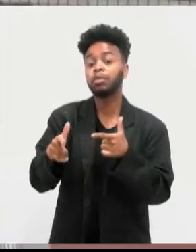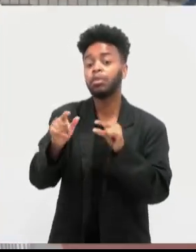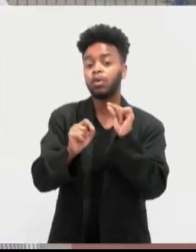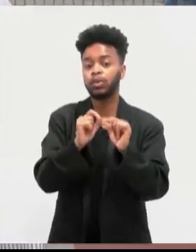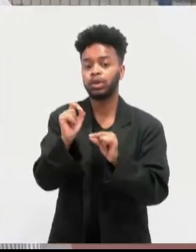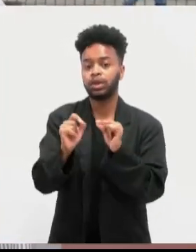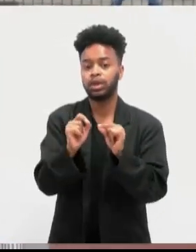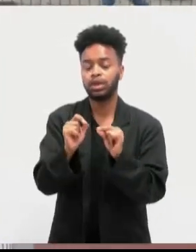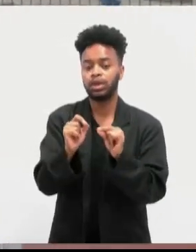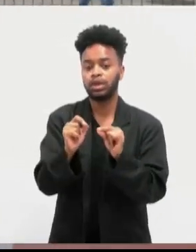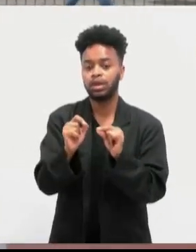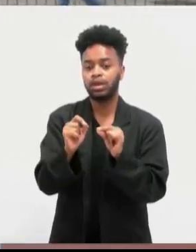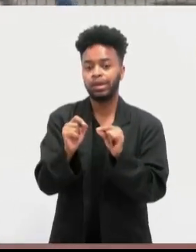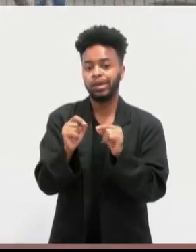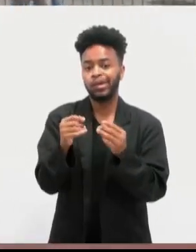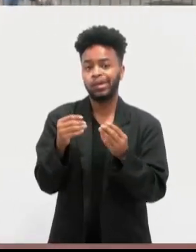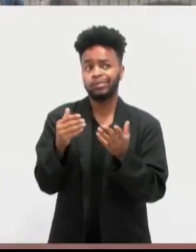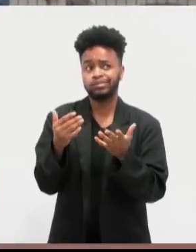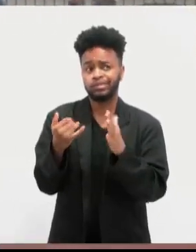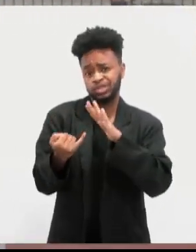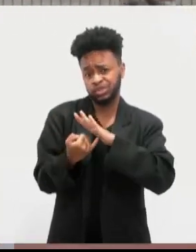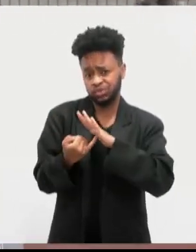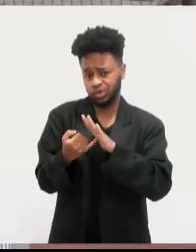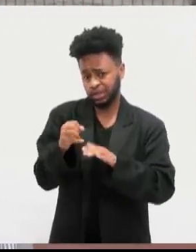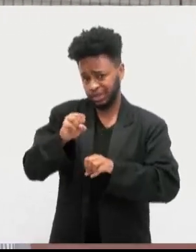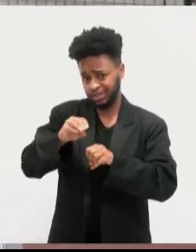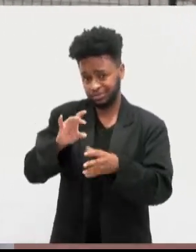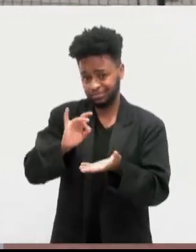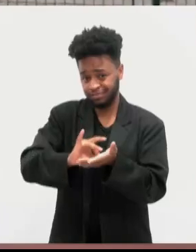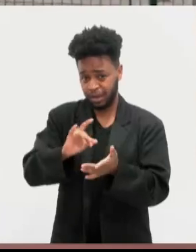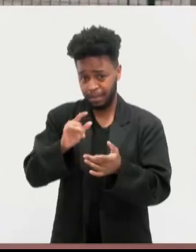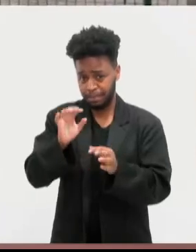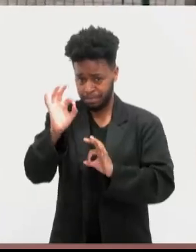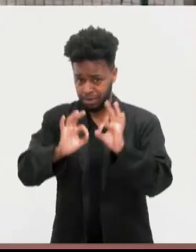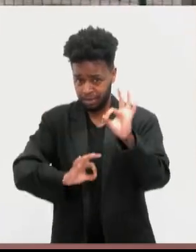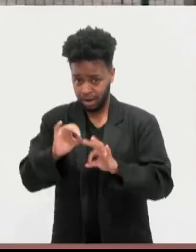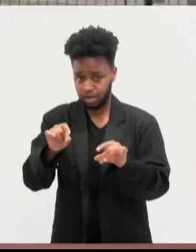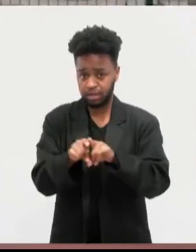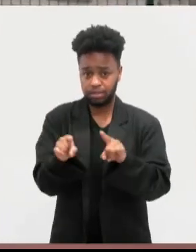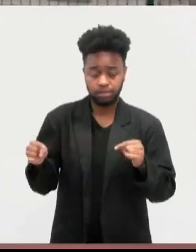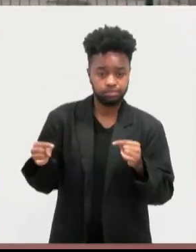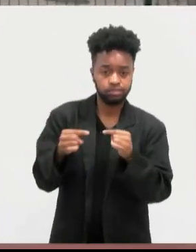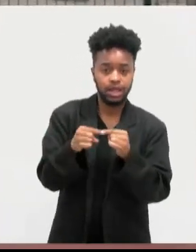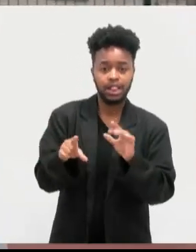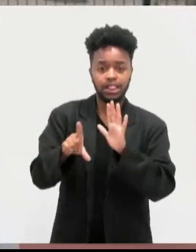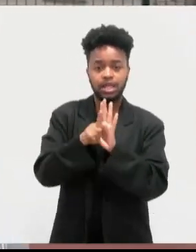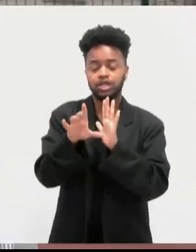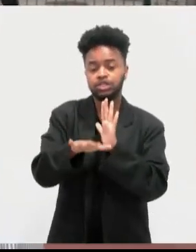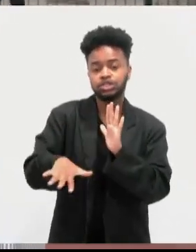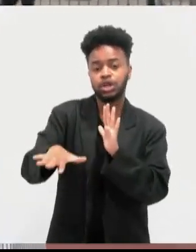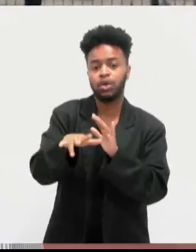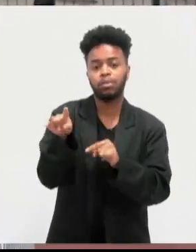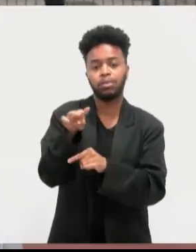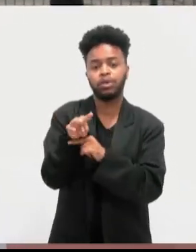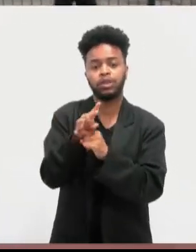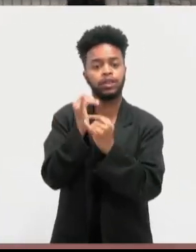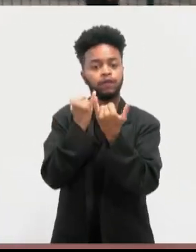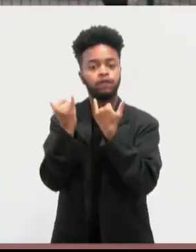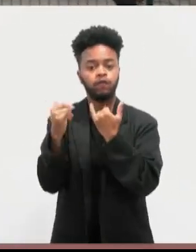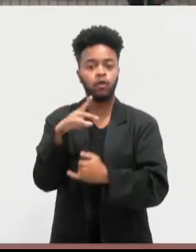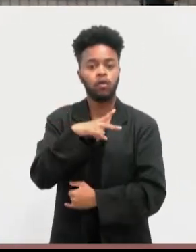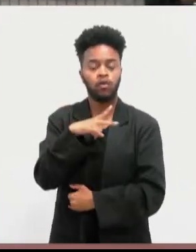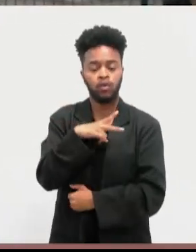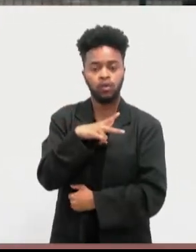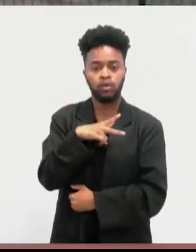ponto as instituições de ensino estão preparadas, e aí de acordo com a Lei Geral de Proteção de Dados, que é a LGPD, como é que ela